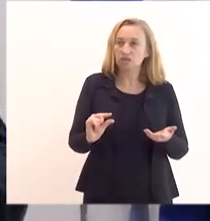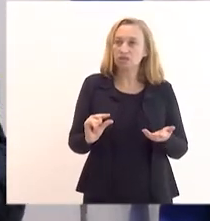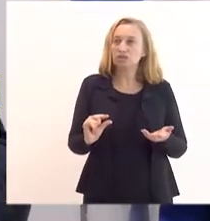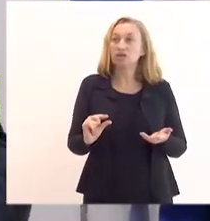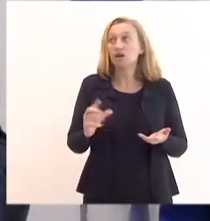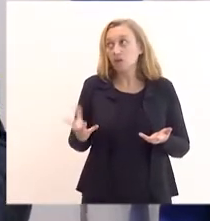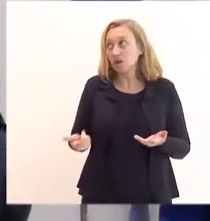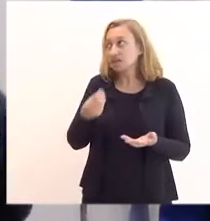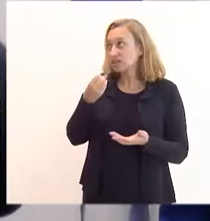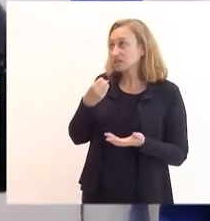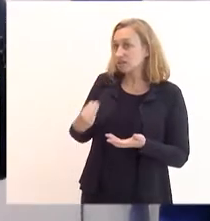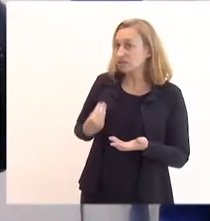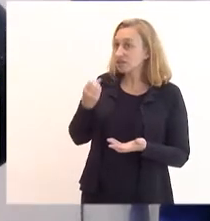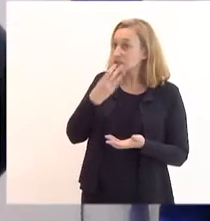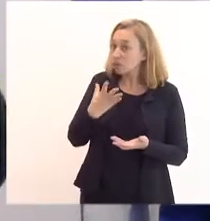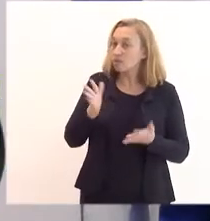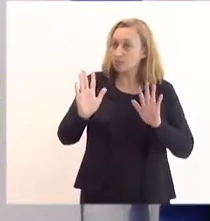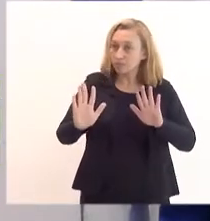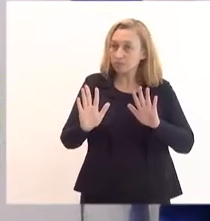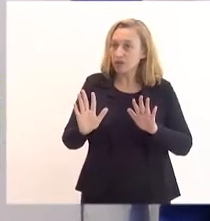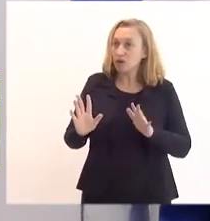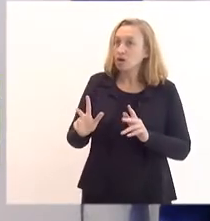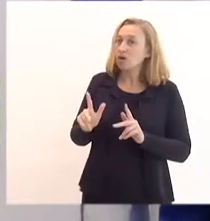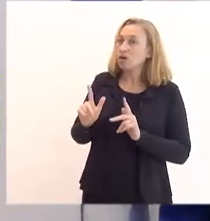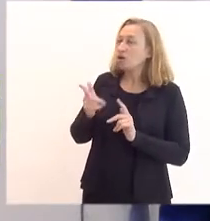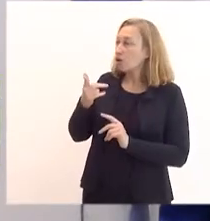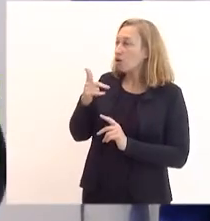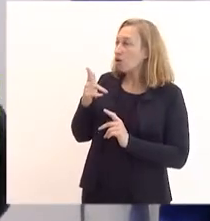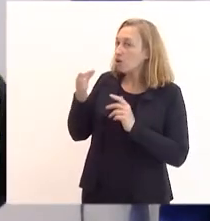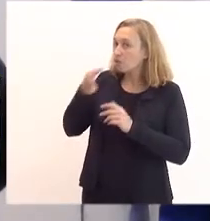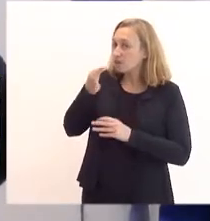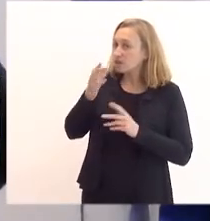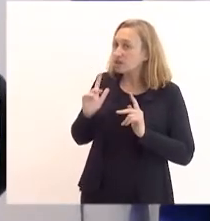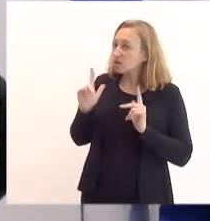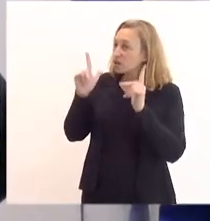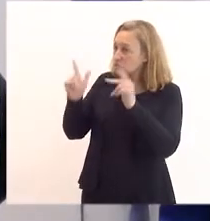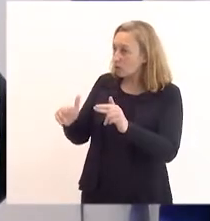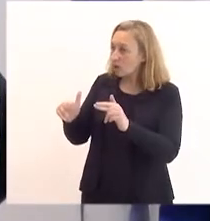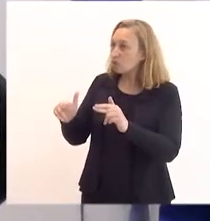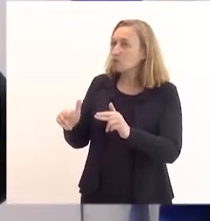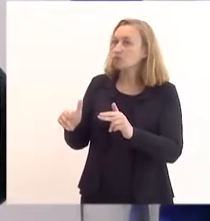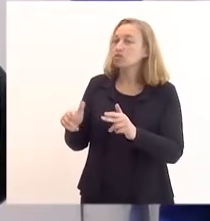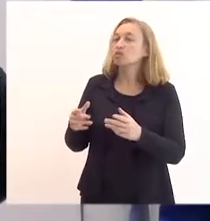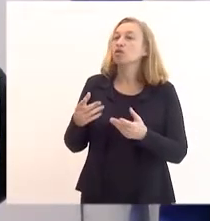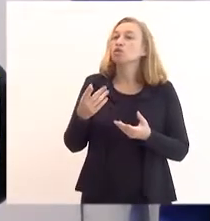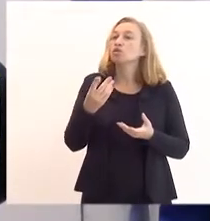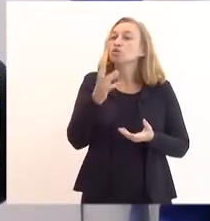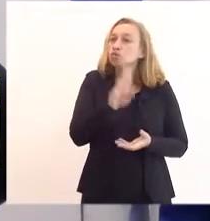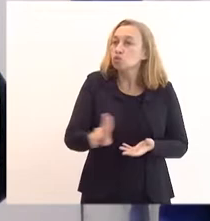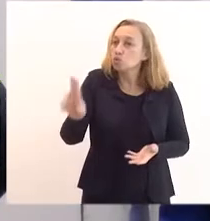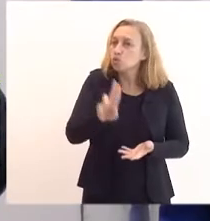eu tendo ideologicamente a mesma posição de Vossa Excelência a respeito do uso terapêutico, do uso